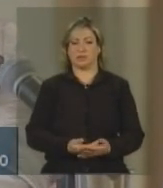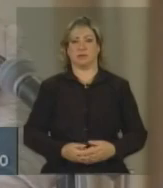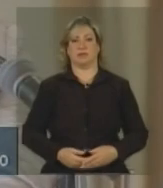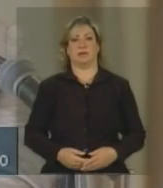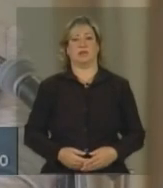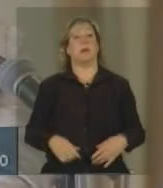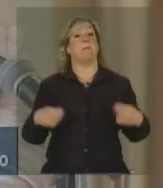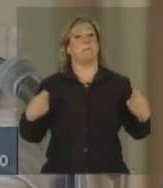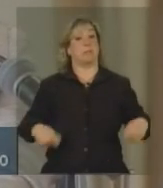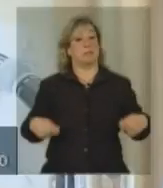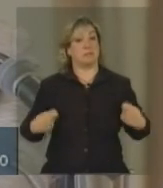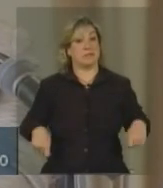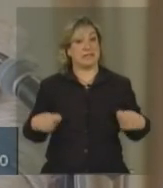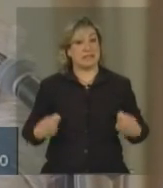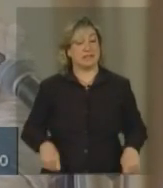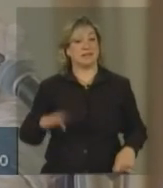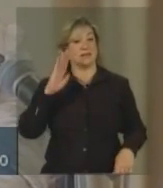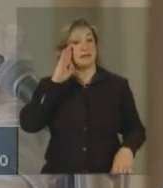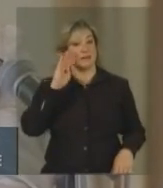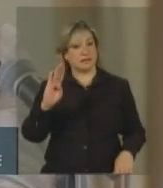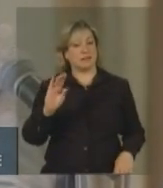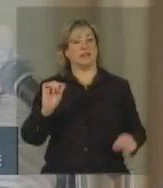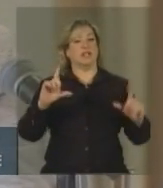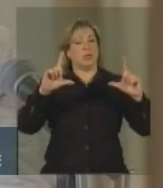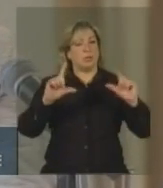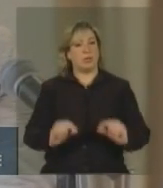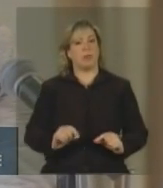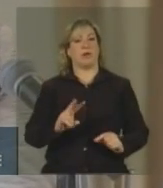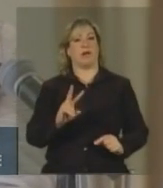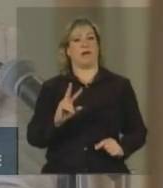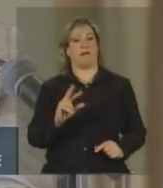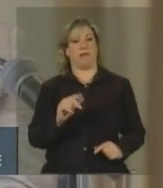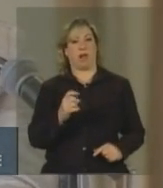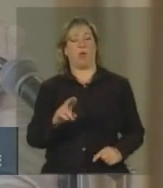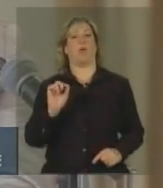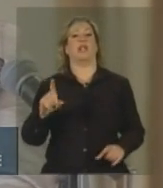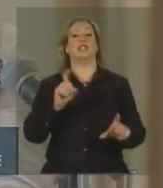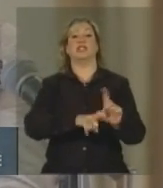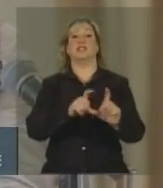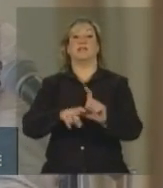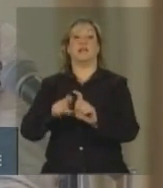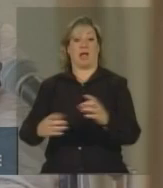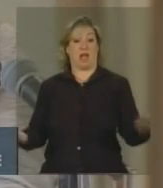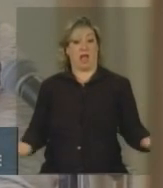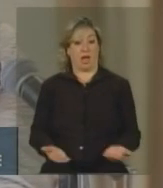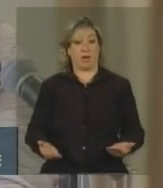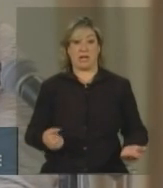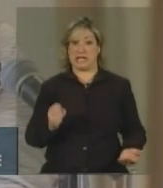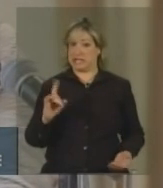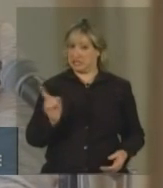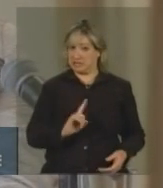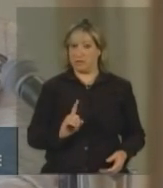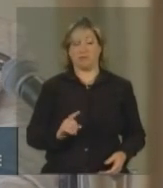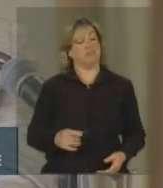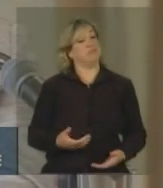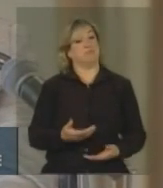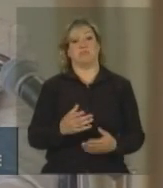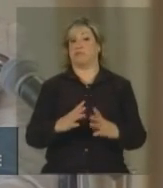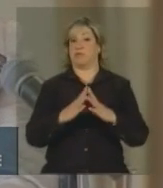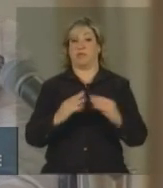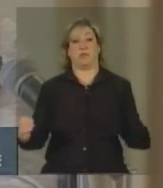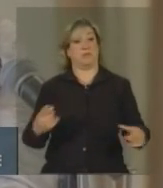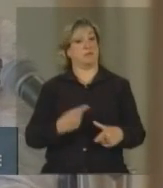ser necessário desvalorizar as dívidas existentes. Sem isso, você também não sai.